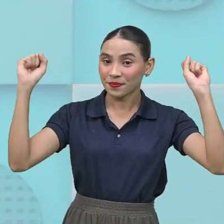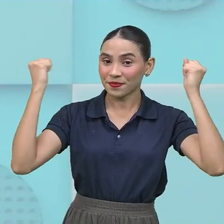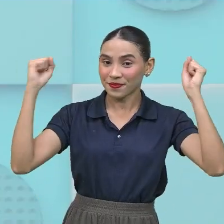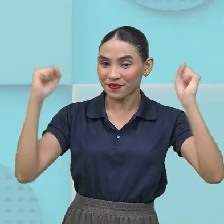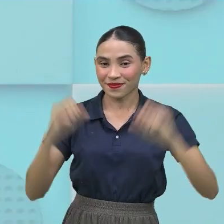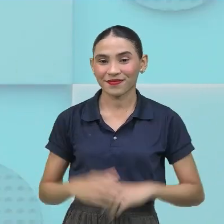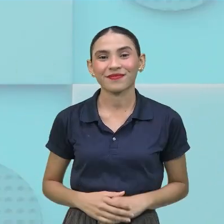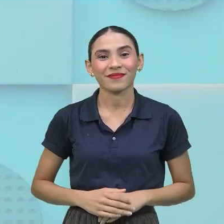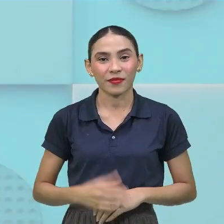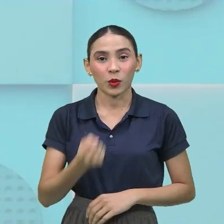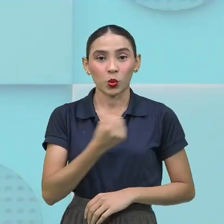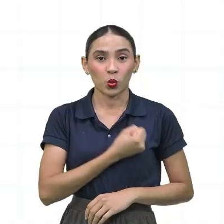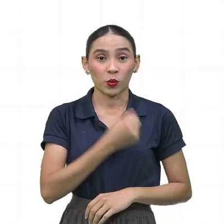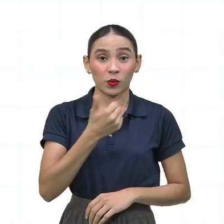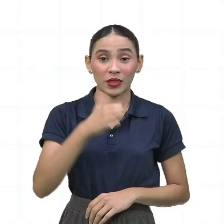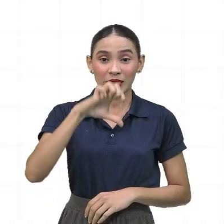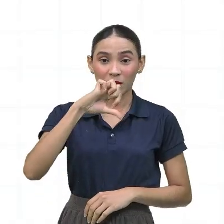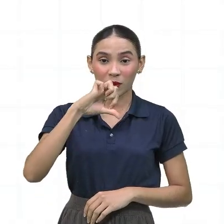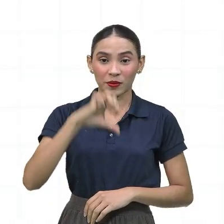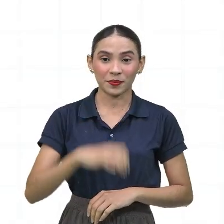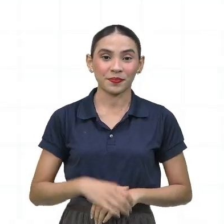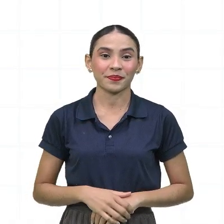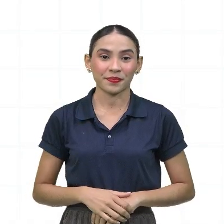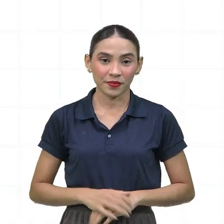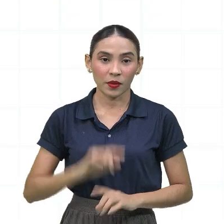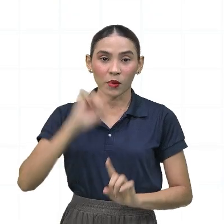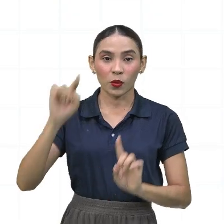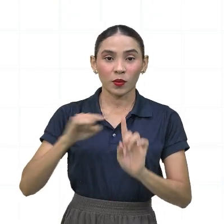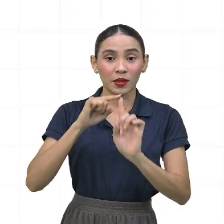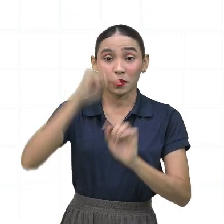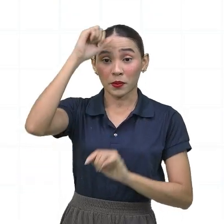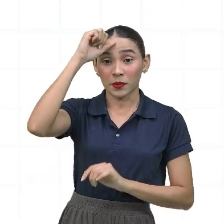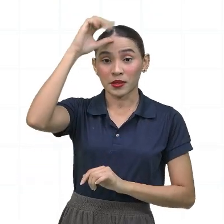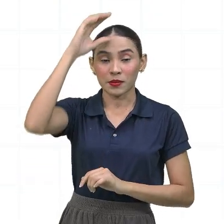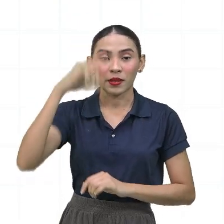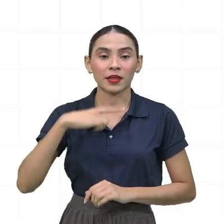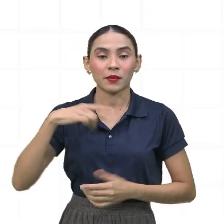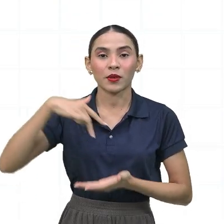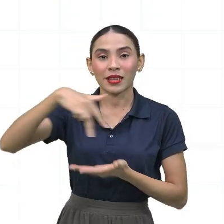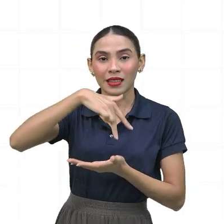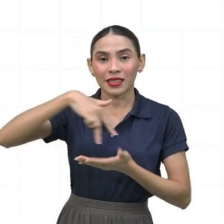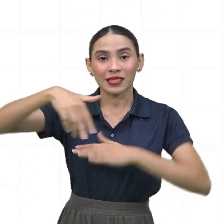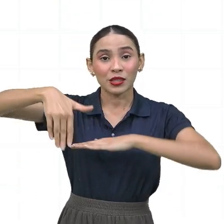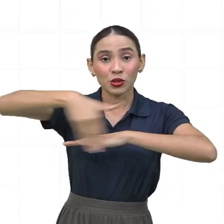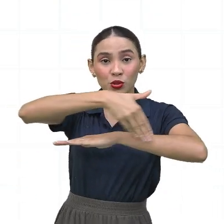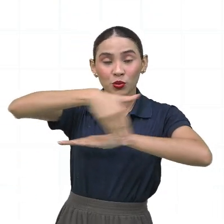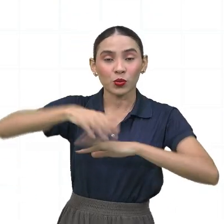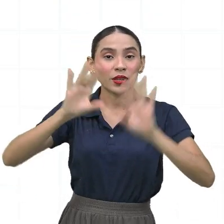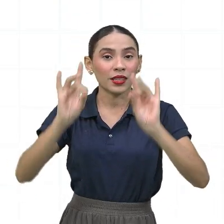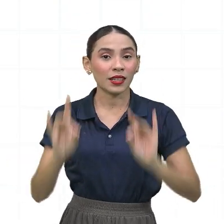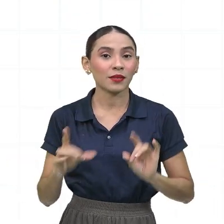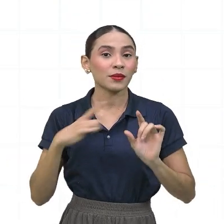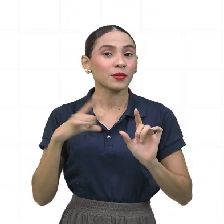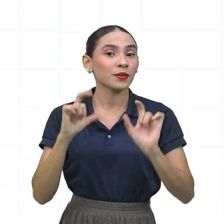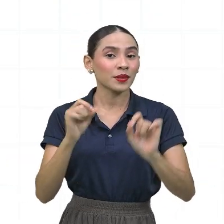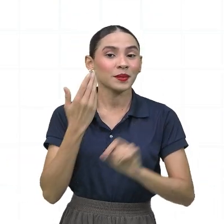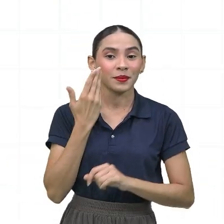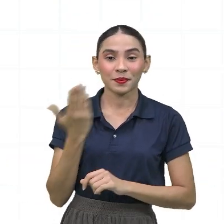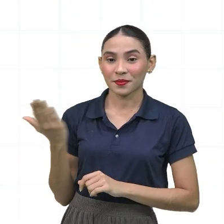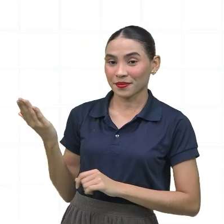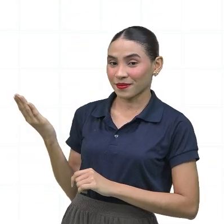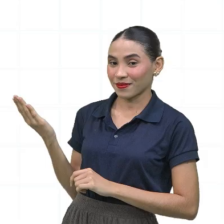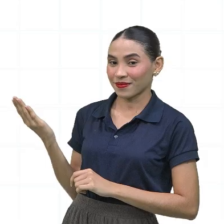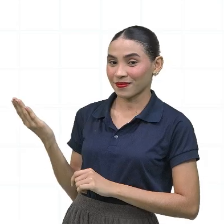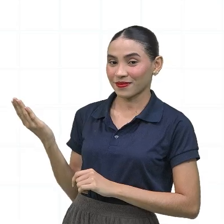Física de número 19. Objeto do conhecimento, danças urbanas. Detalhamento, passinho,